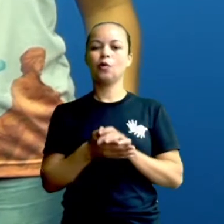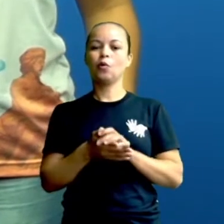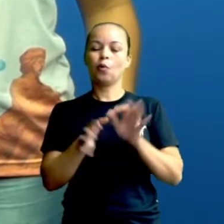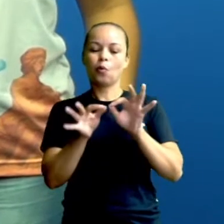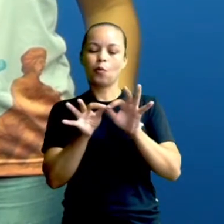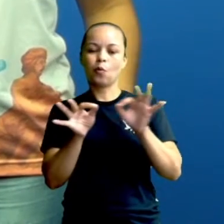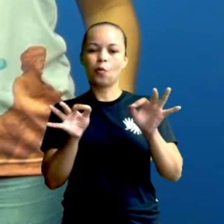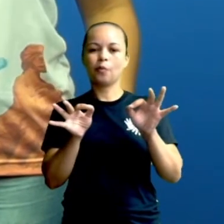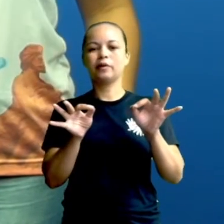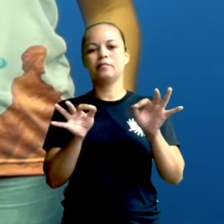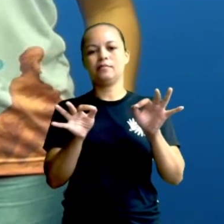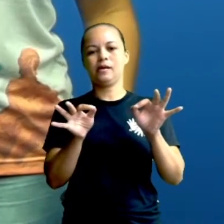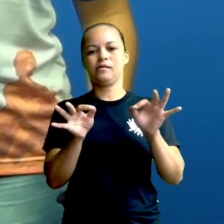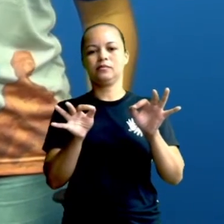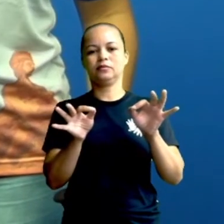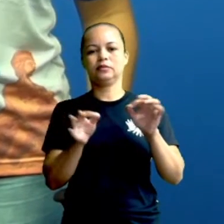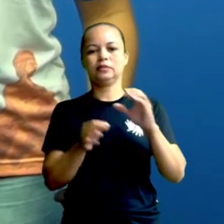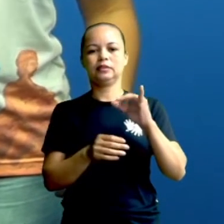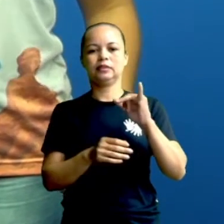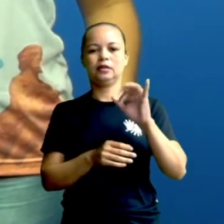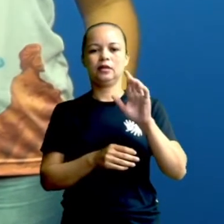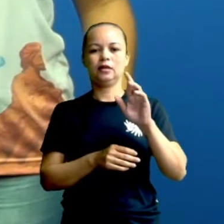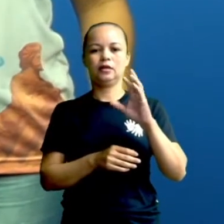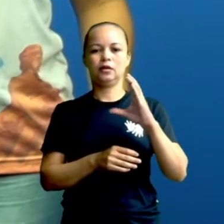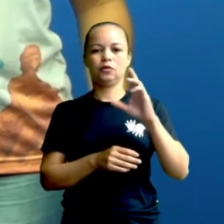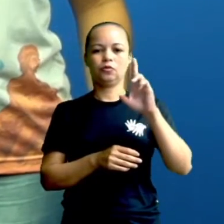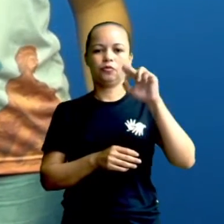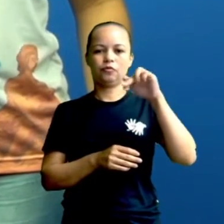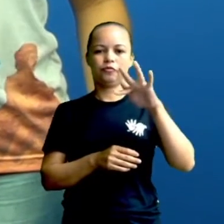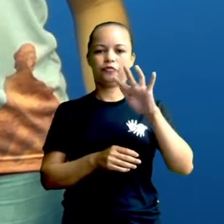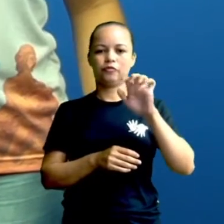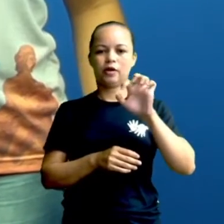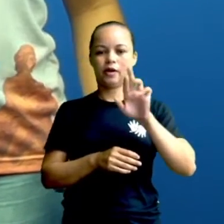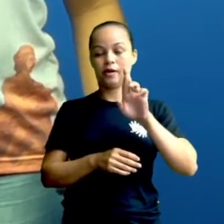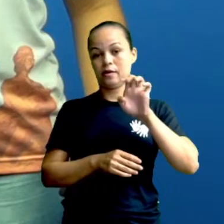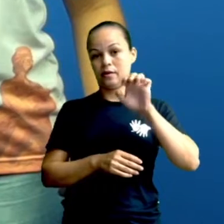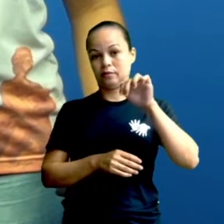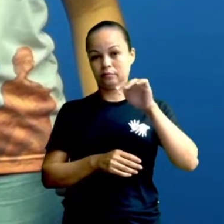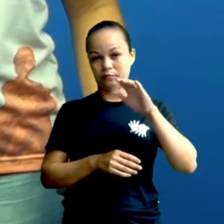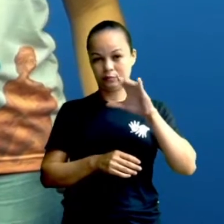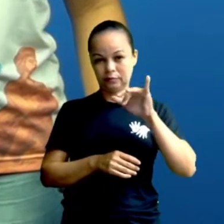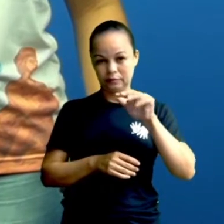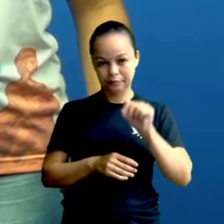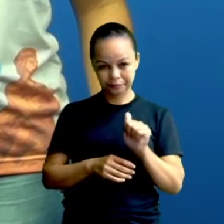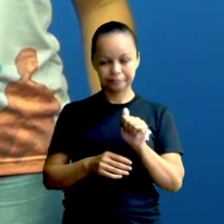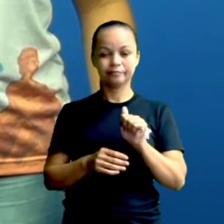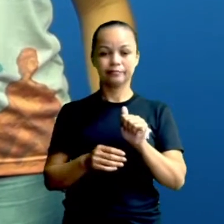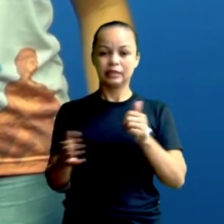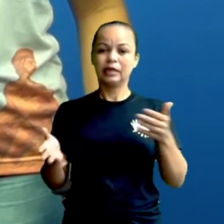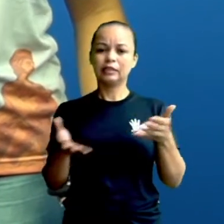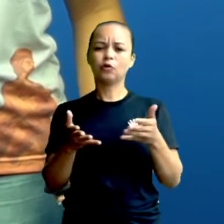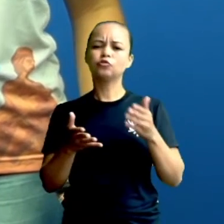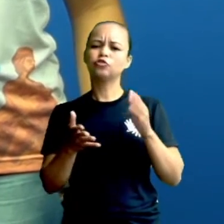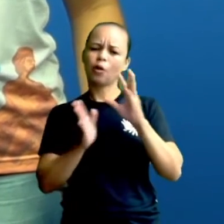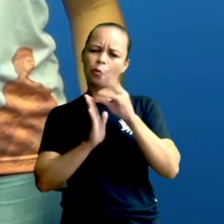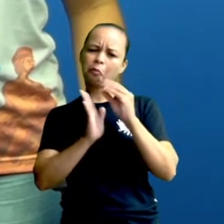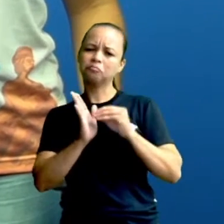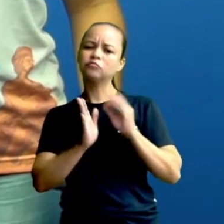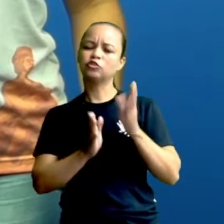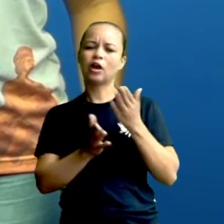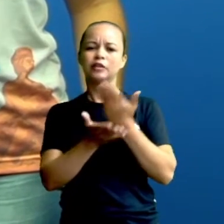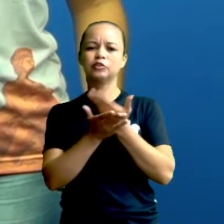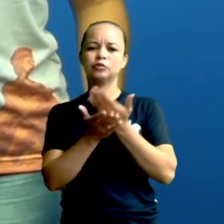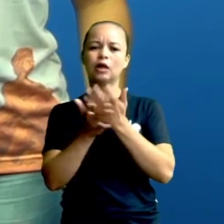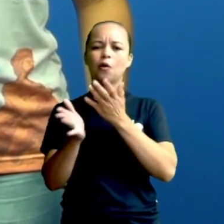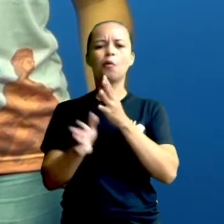da circunferência, tá? E esse conteúdo nós já vimos, tá certo? Nós conhecemos, né?